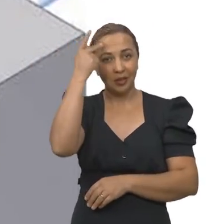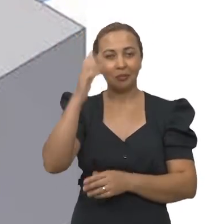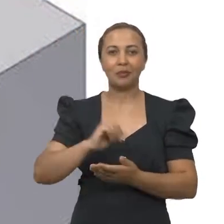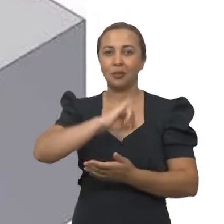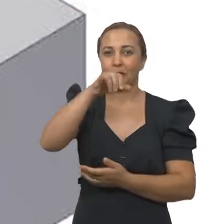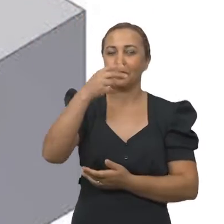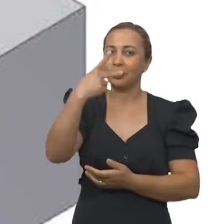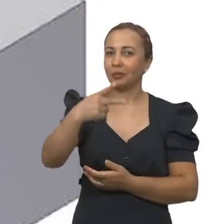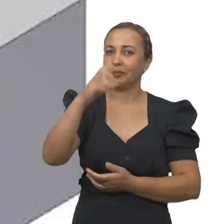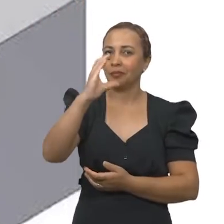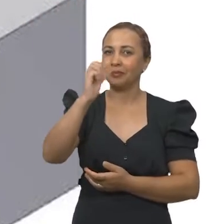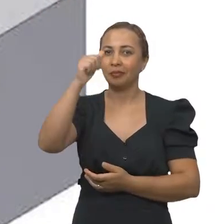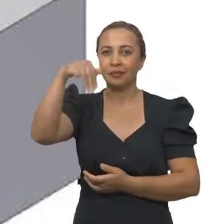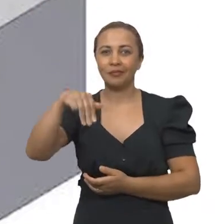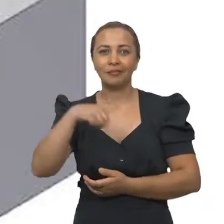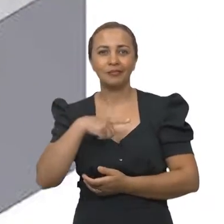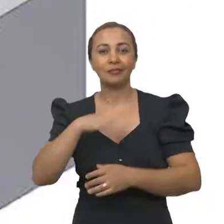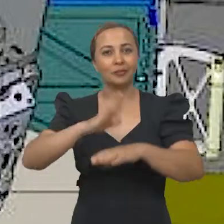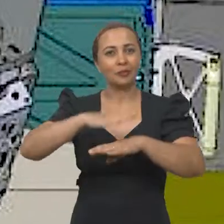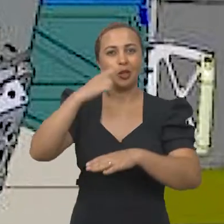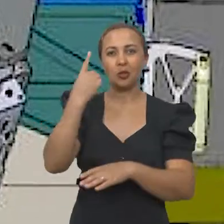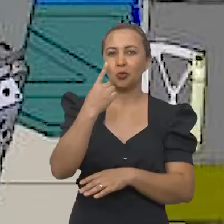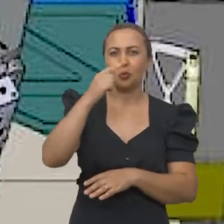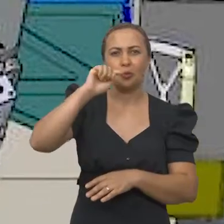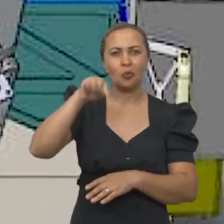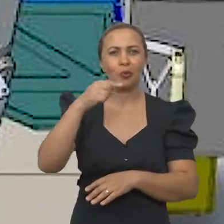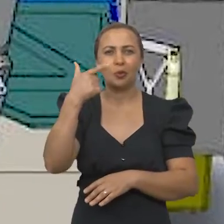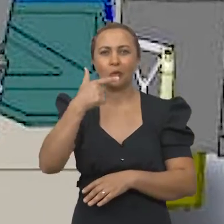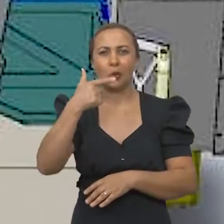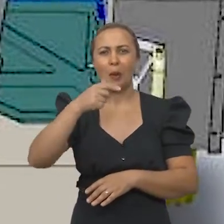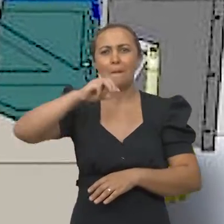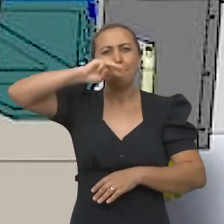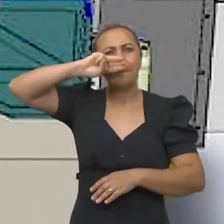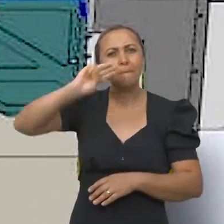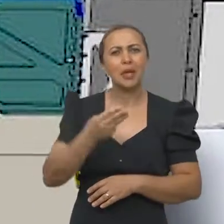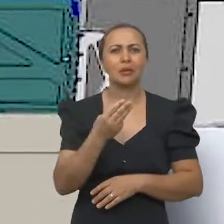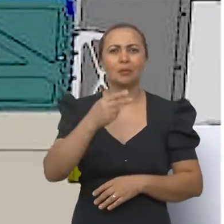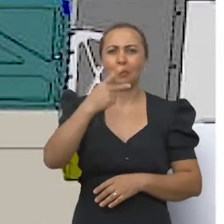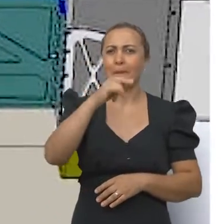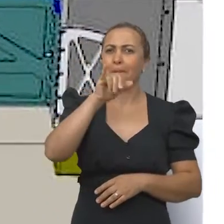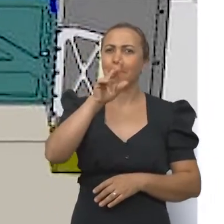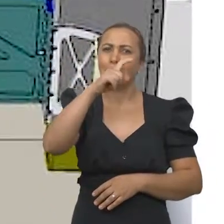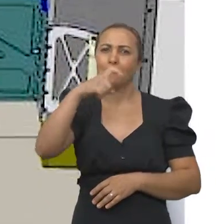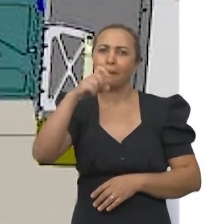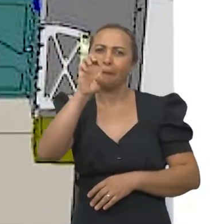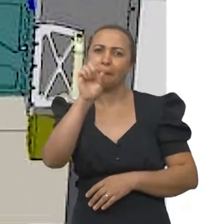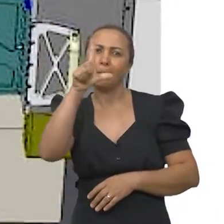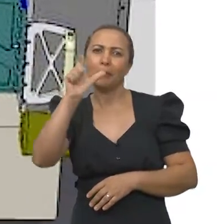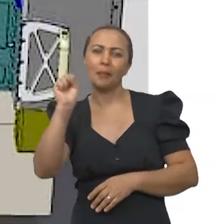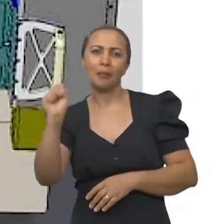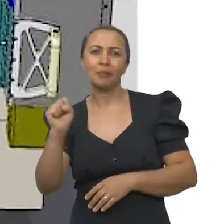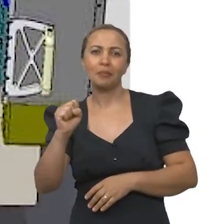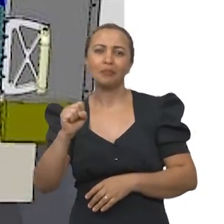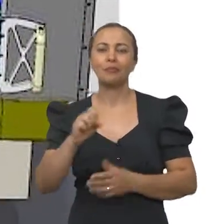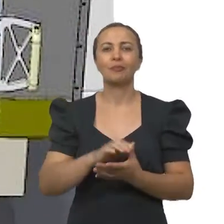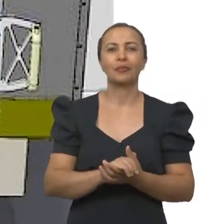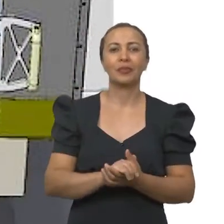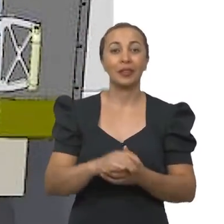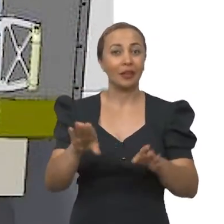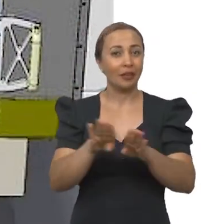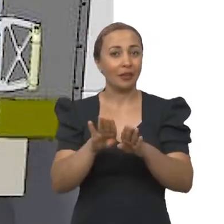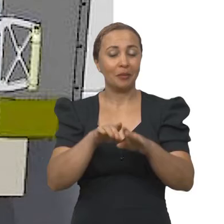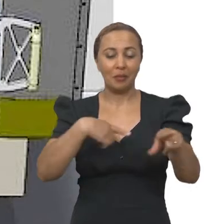Paulo. A JPCam possui mais de 1,2 milhões de pixels distribuídos no mosaico de 14